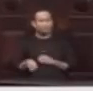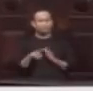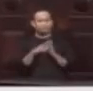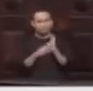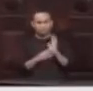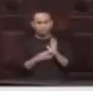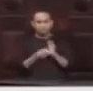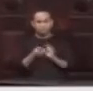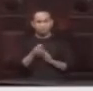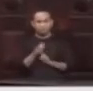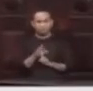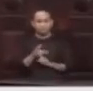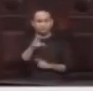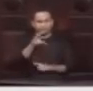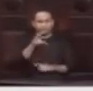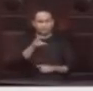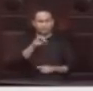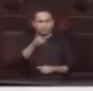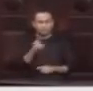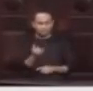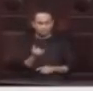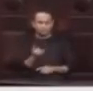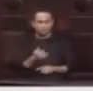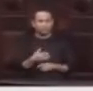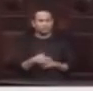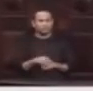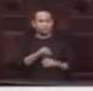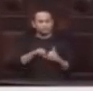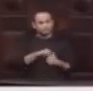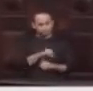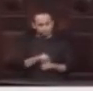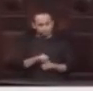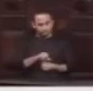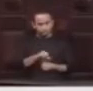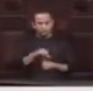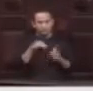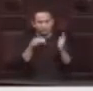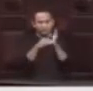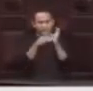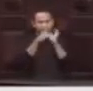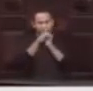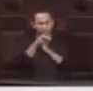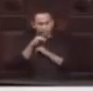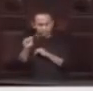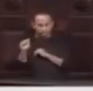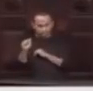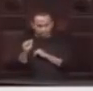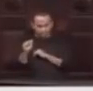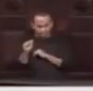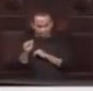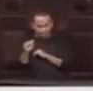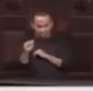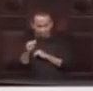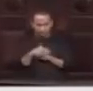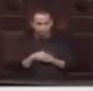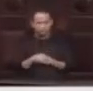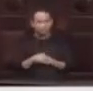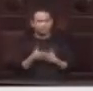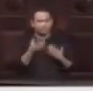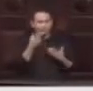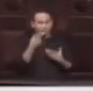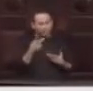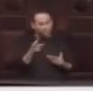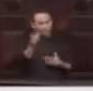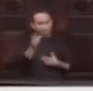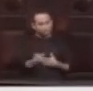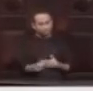à CCJ e já vou remetê-lo para lá hoje. E no final do dia, passado... Presidente, eu preciso... Passada a presente sessão, Vossa Excelência